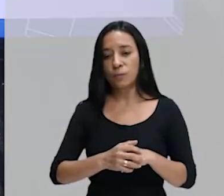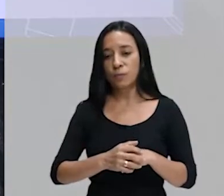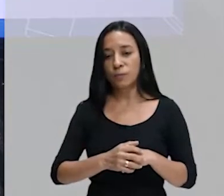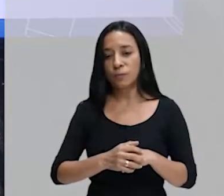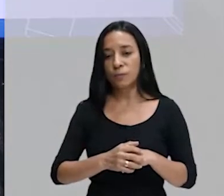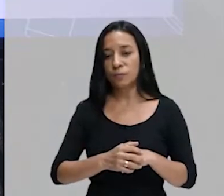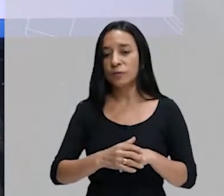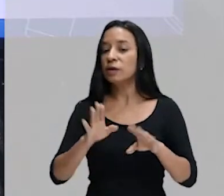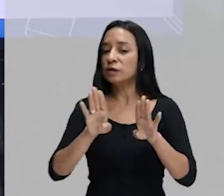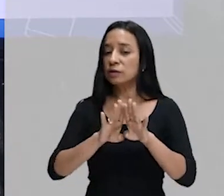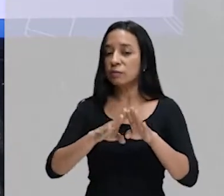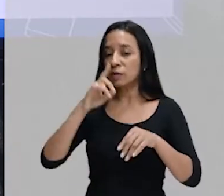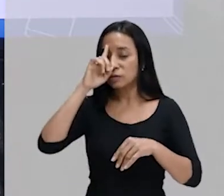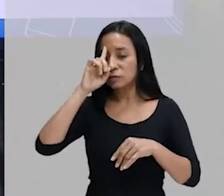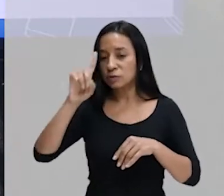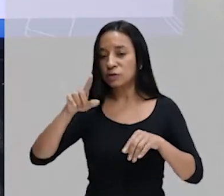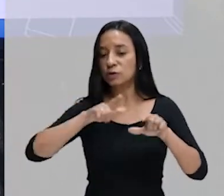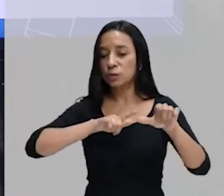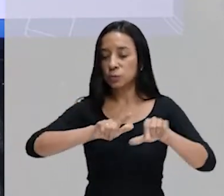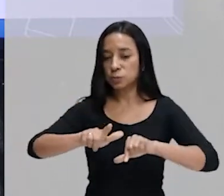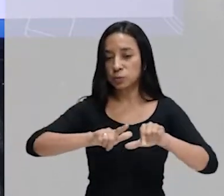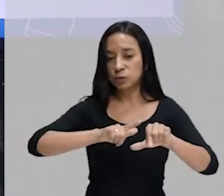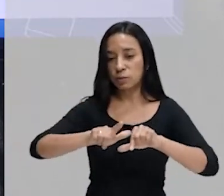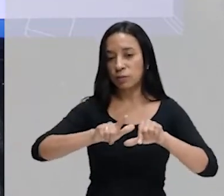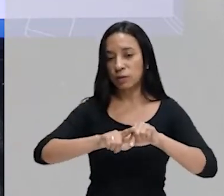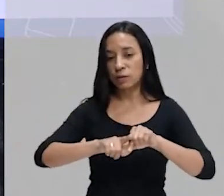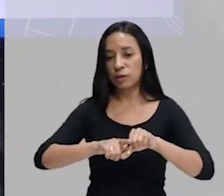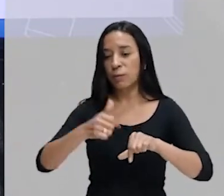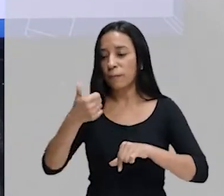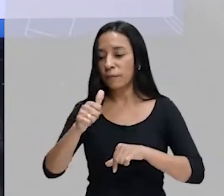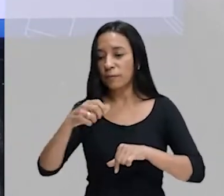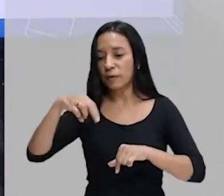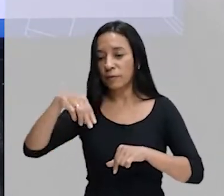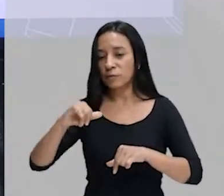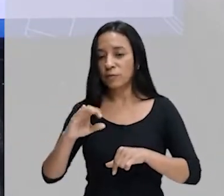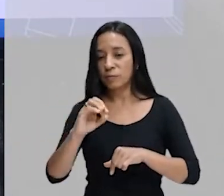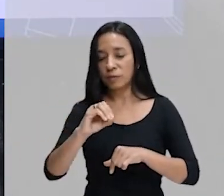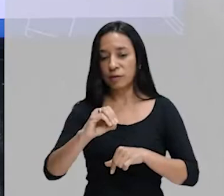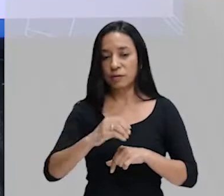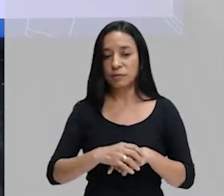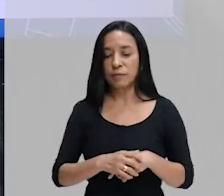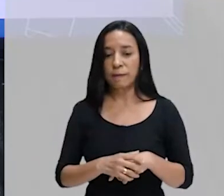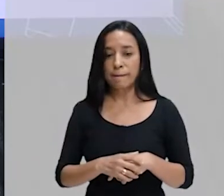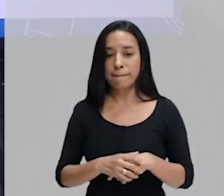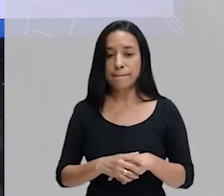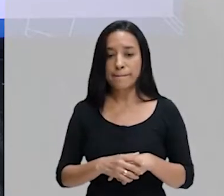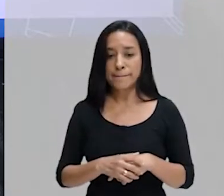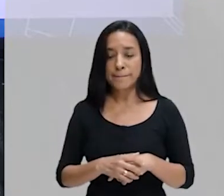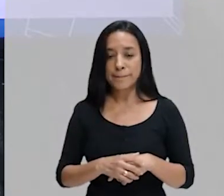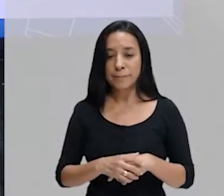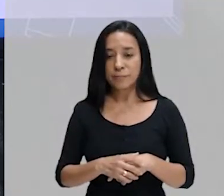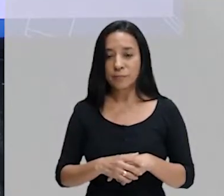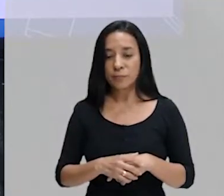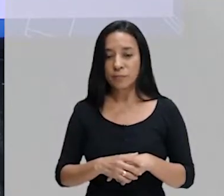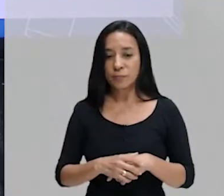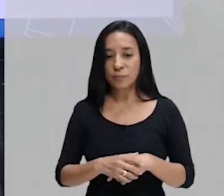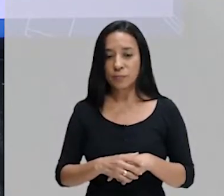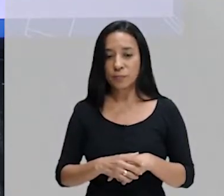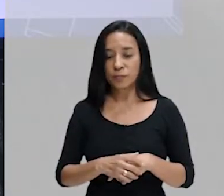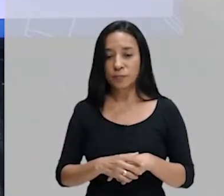todo o mundo, tá? Dia de la Revolución de Mayo, né, que é 25 de maio. Dia del Paso a